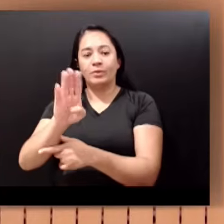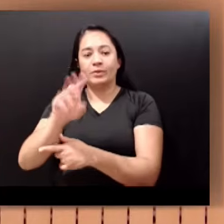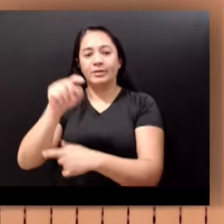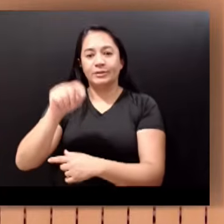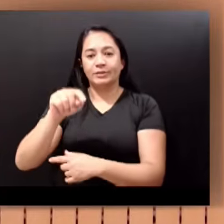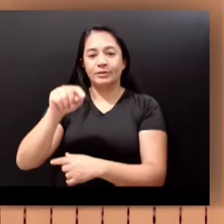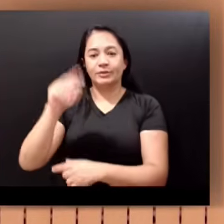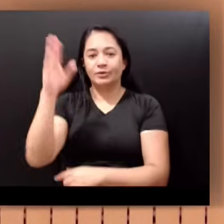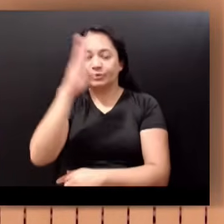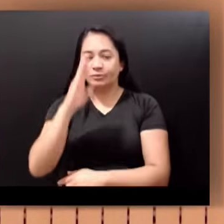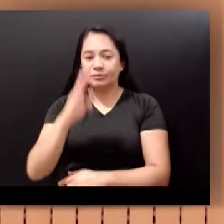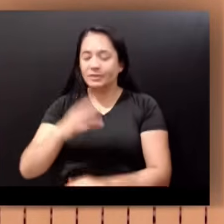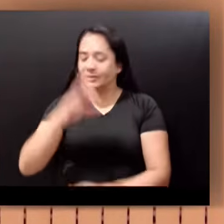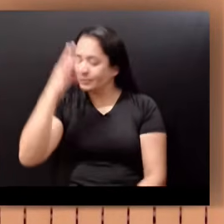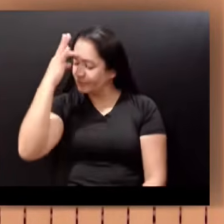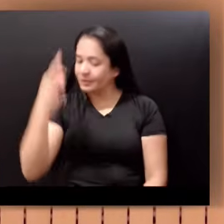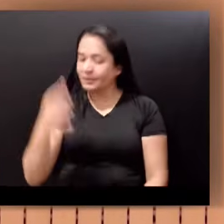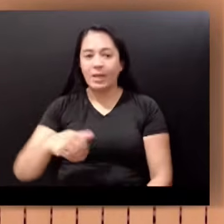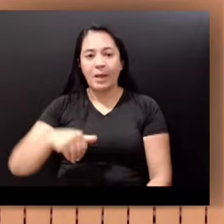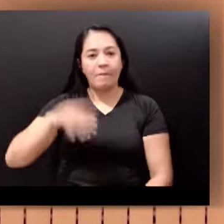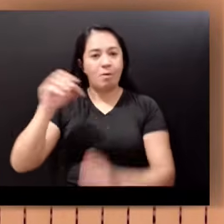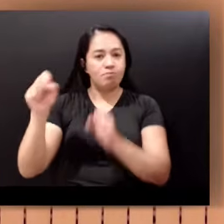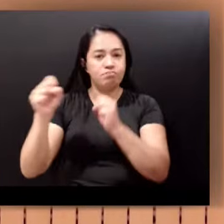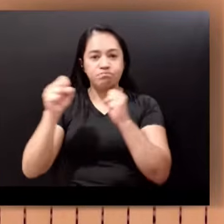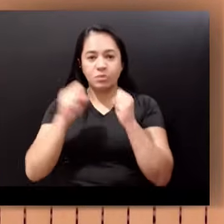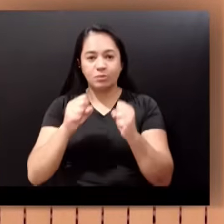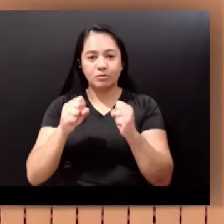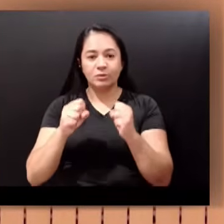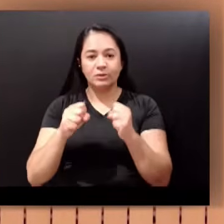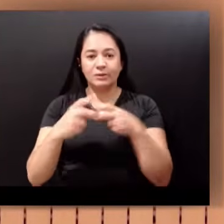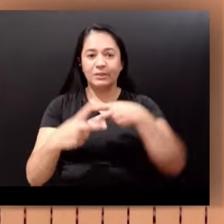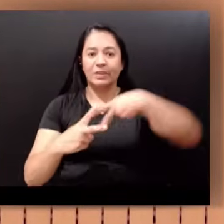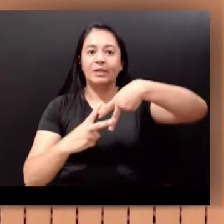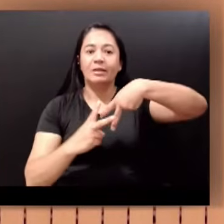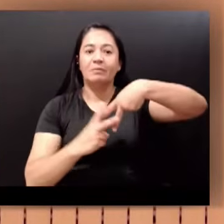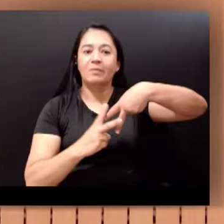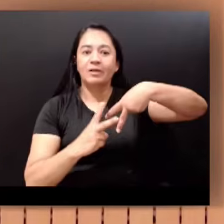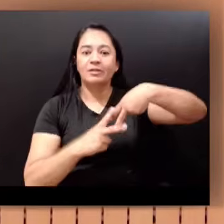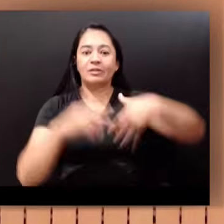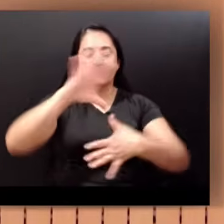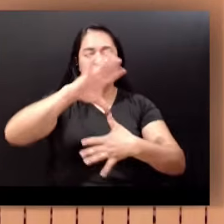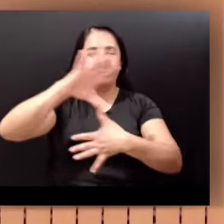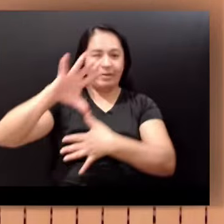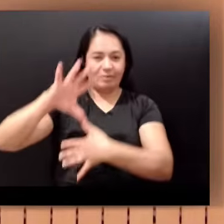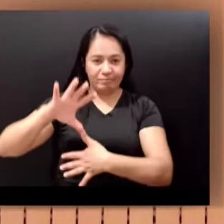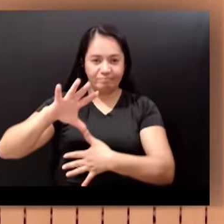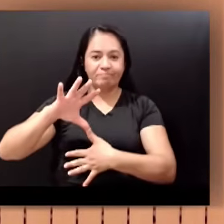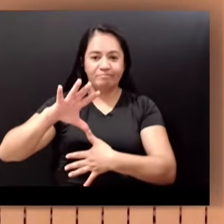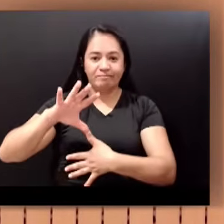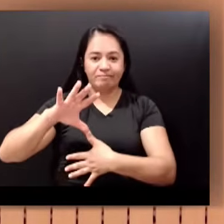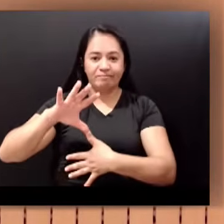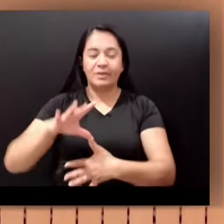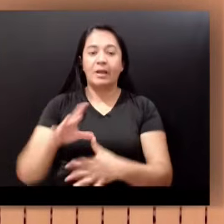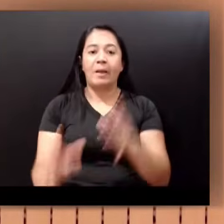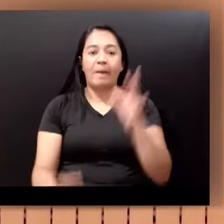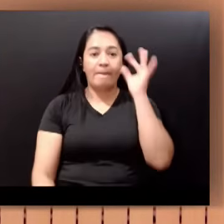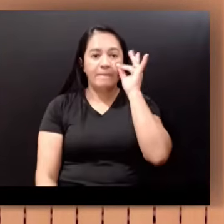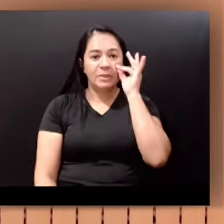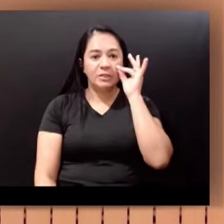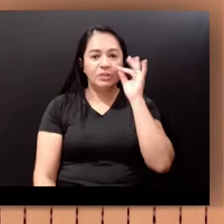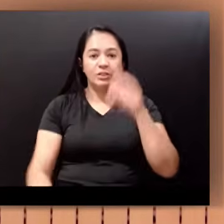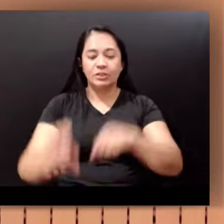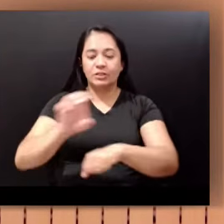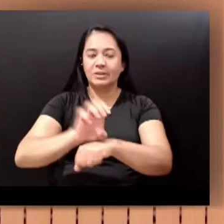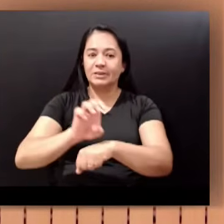maior potência maçônica da América Latina, presente em todos os estados